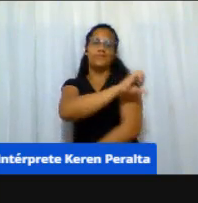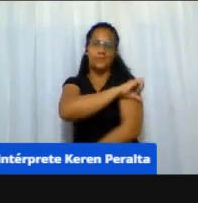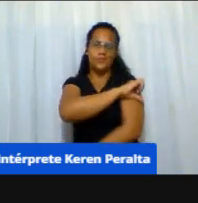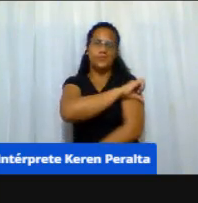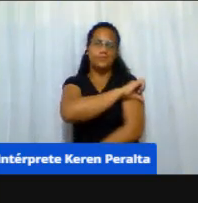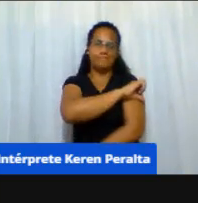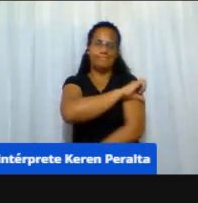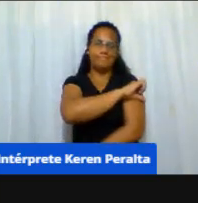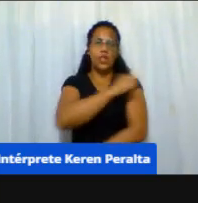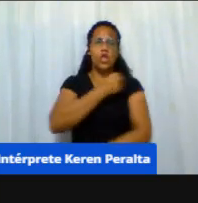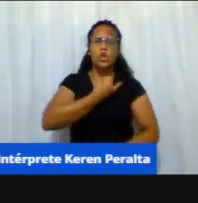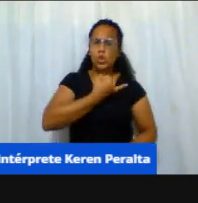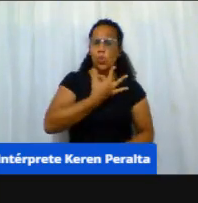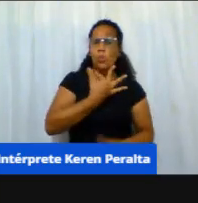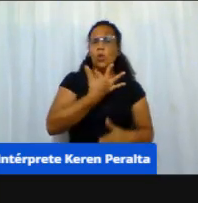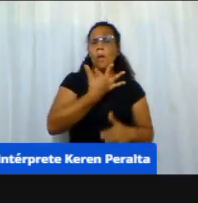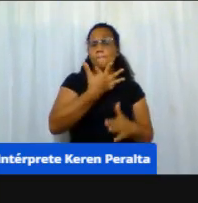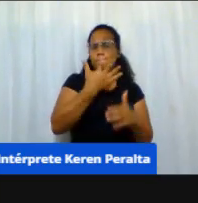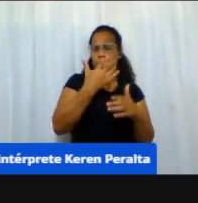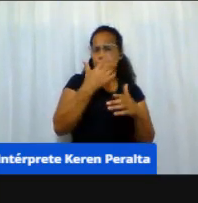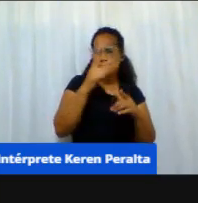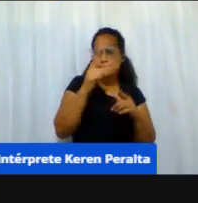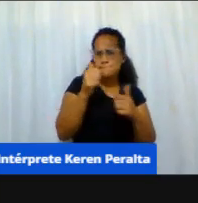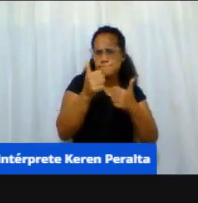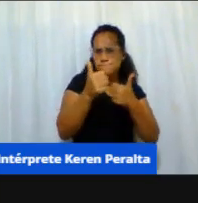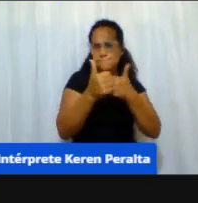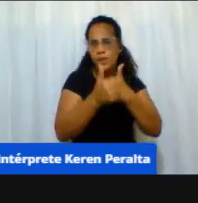próximos e expressivos a uma primeira vista.